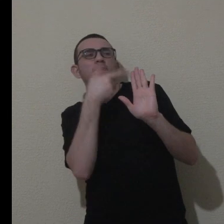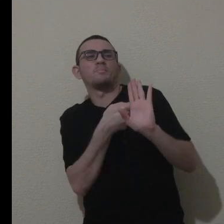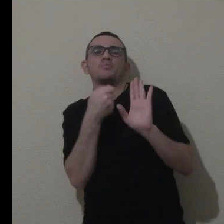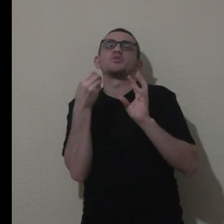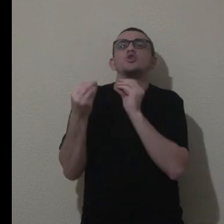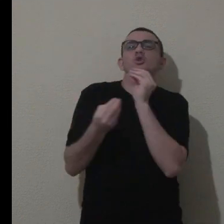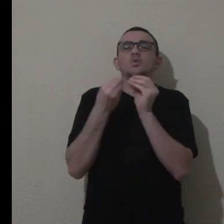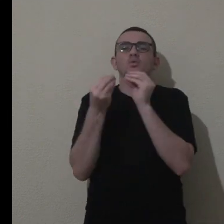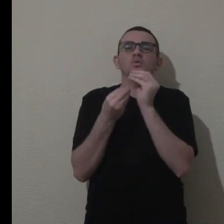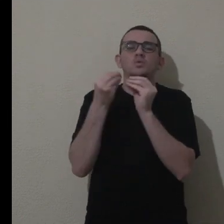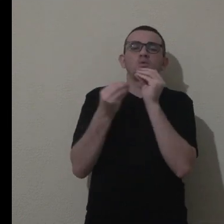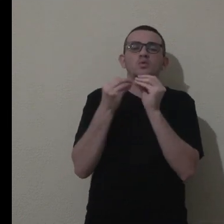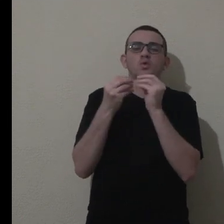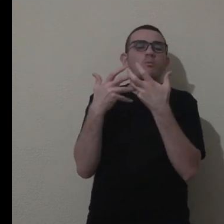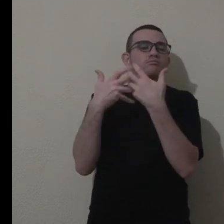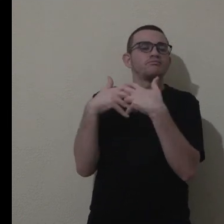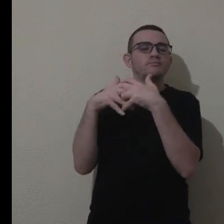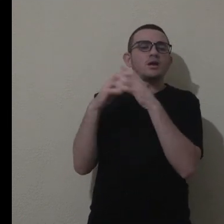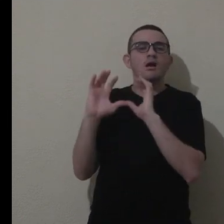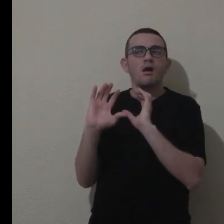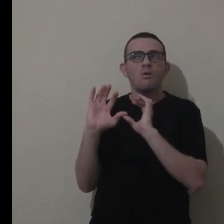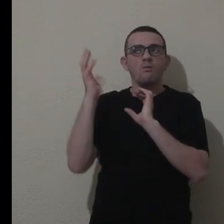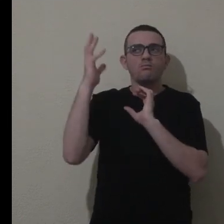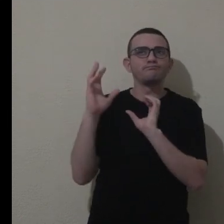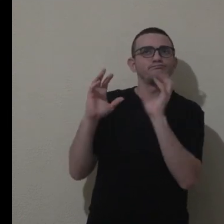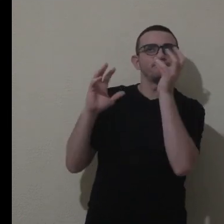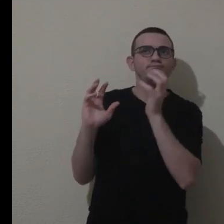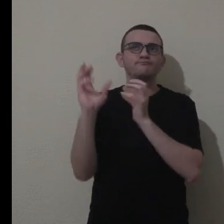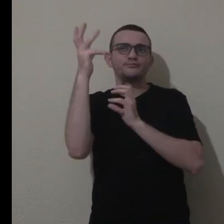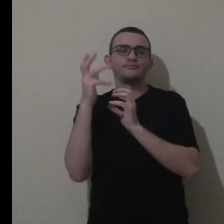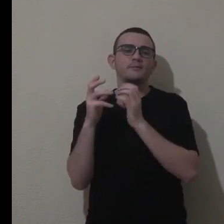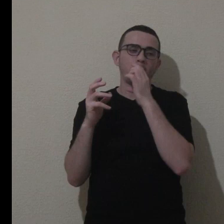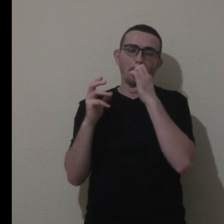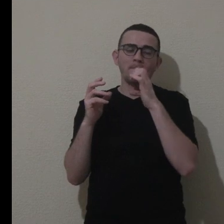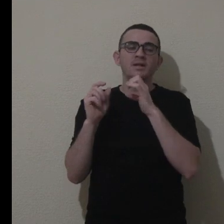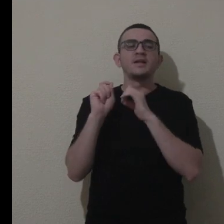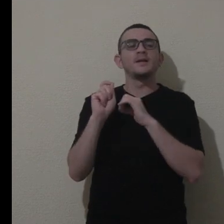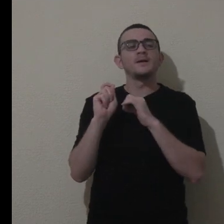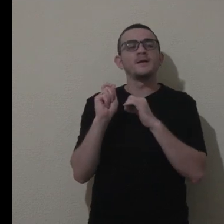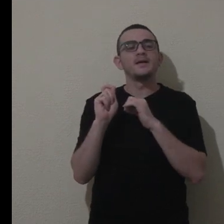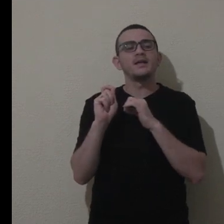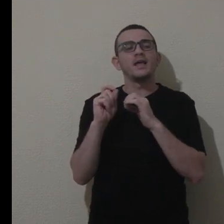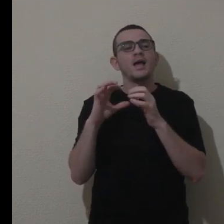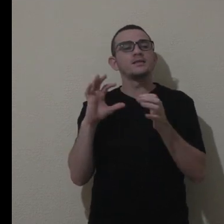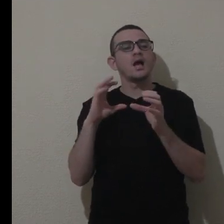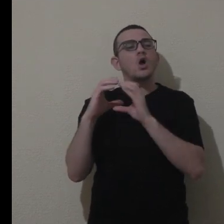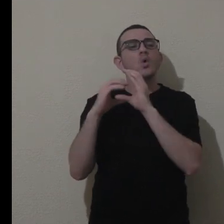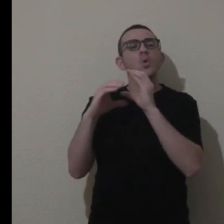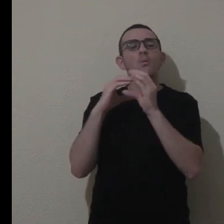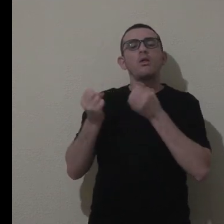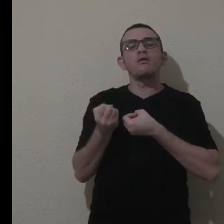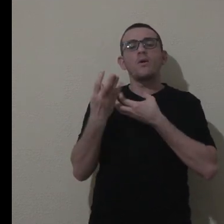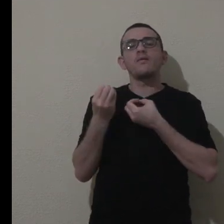né, de algumas funções ocorrendo simultaneamente e as